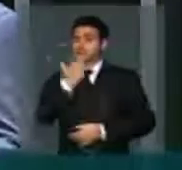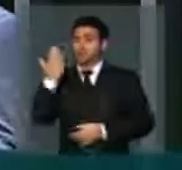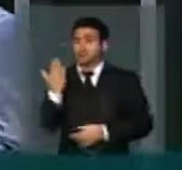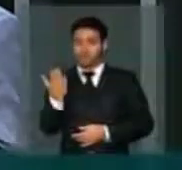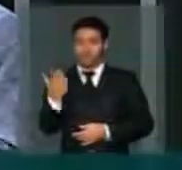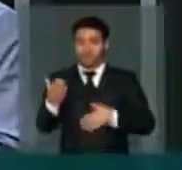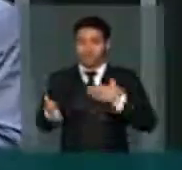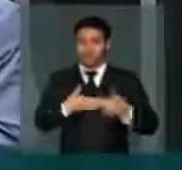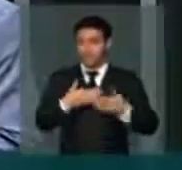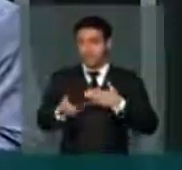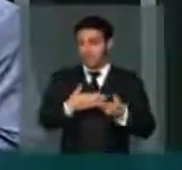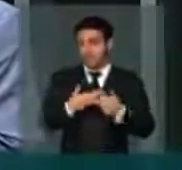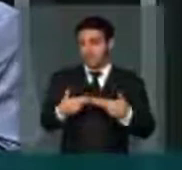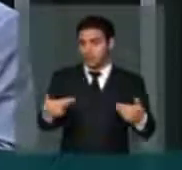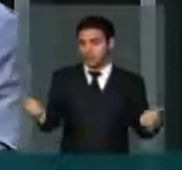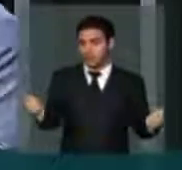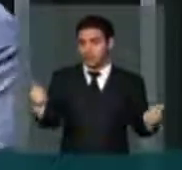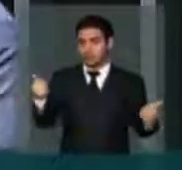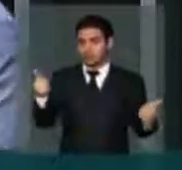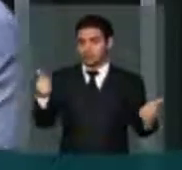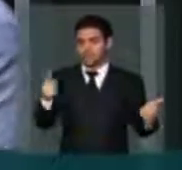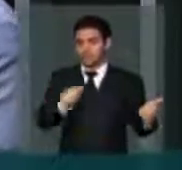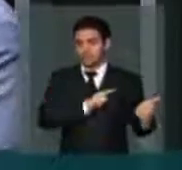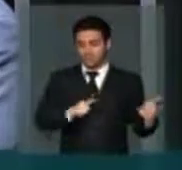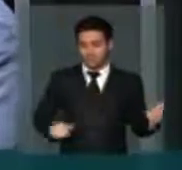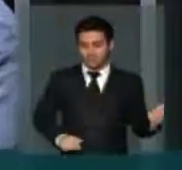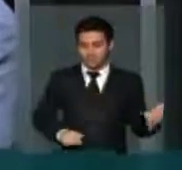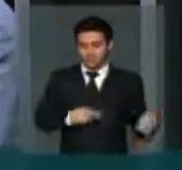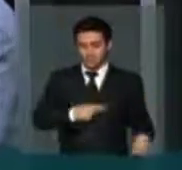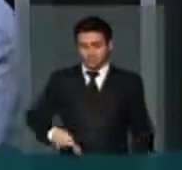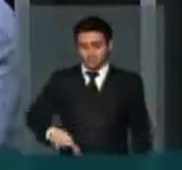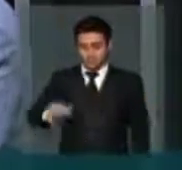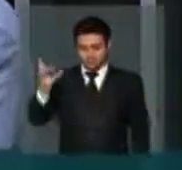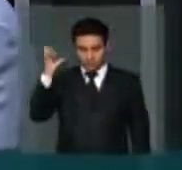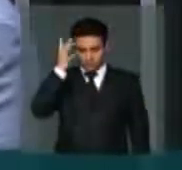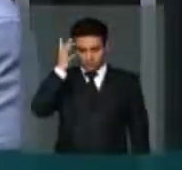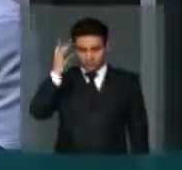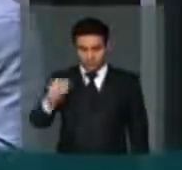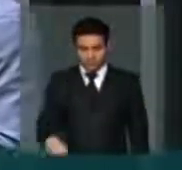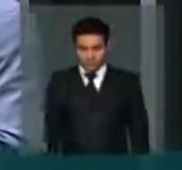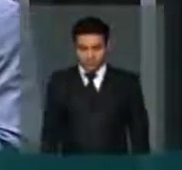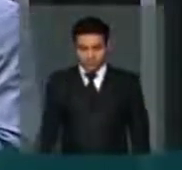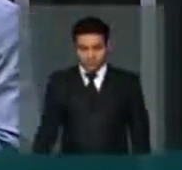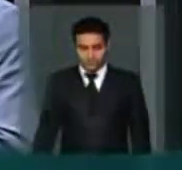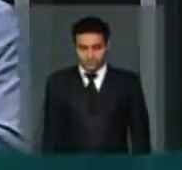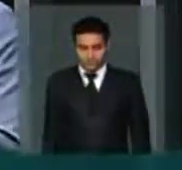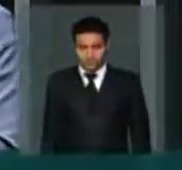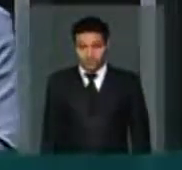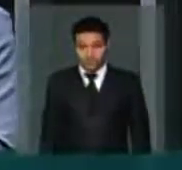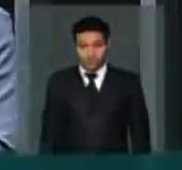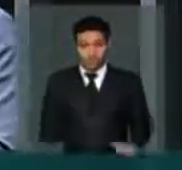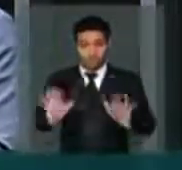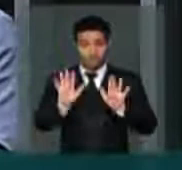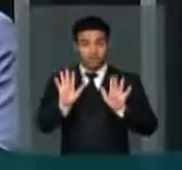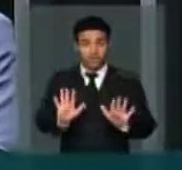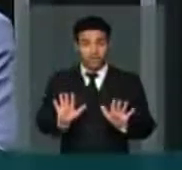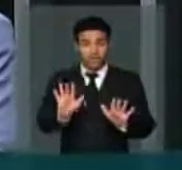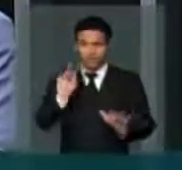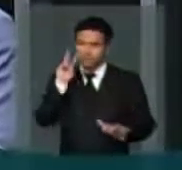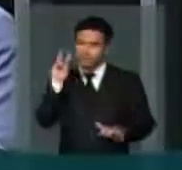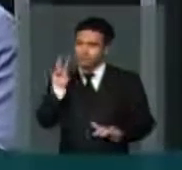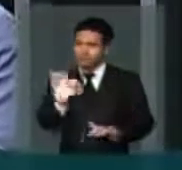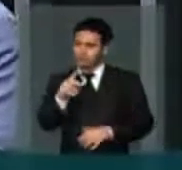qualquer ação que viesse do governo da presidente Dilma Rousseff. Mas quando eu vi a